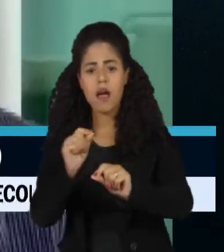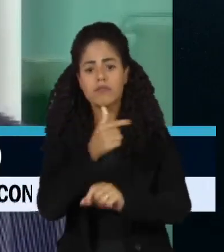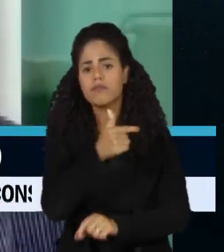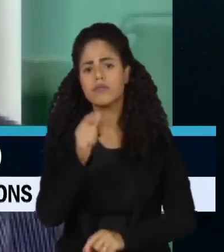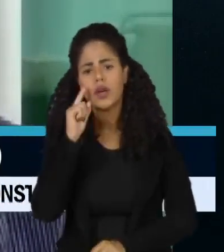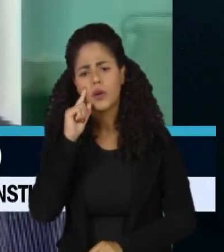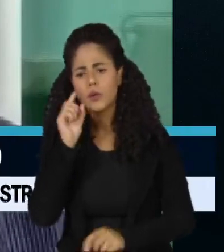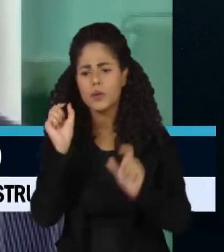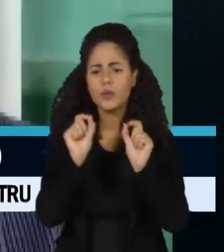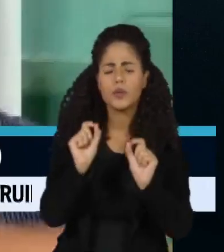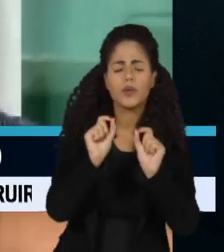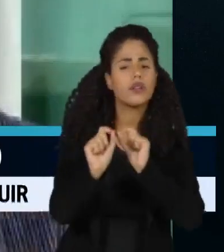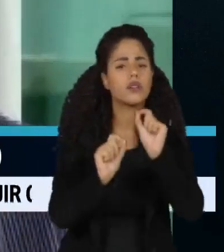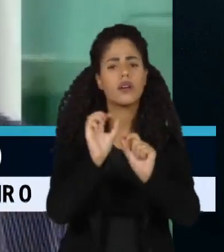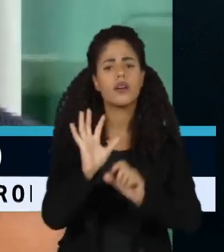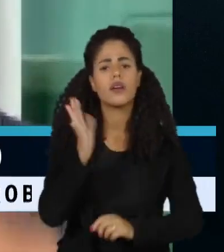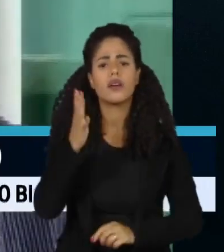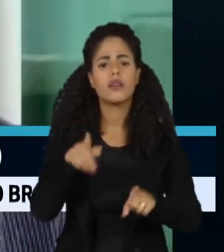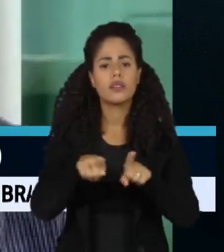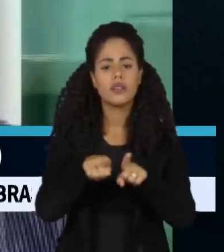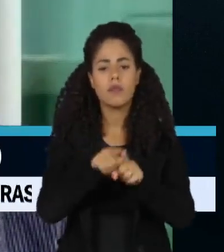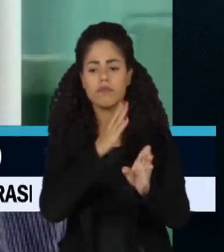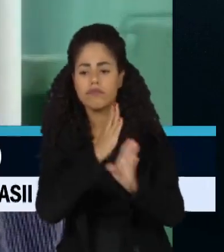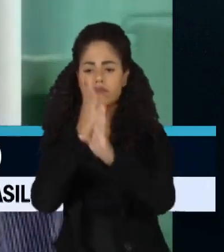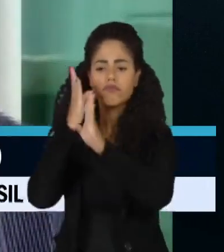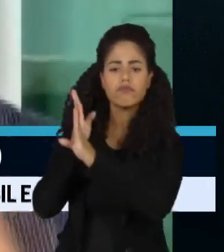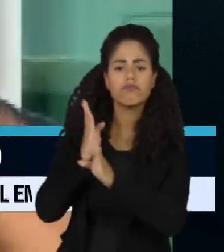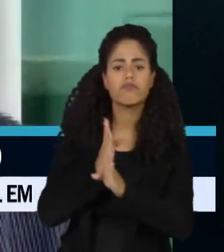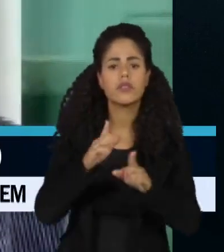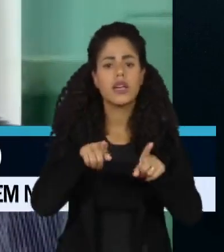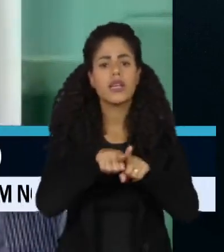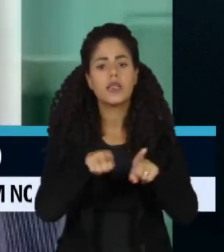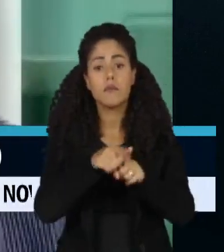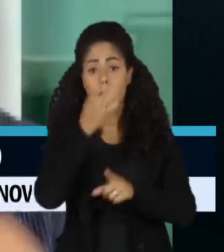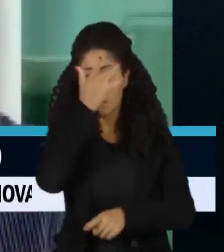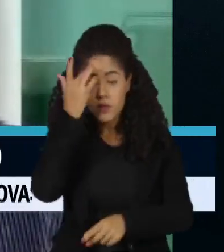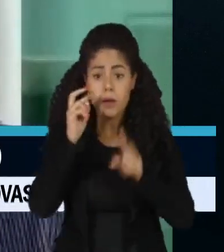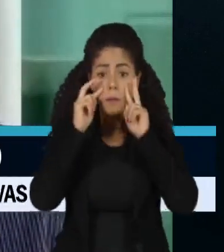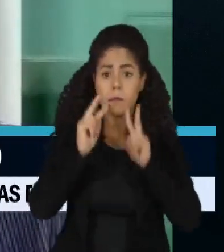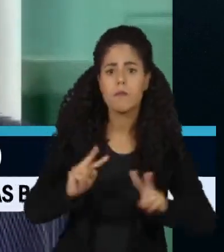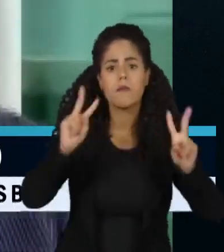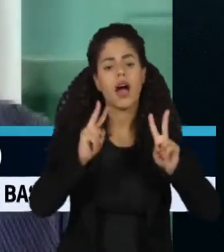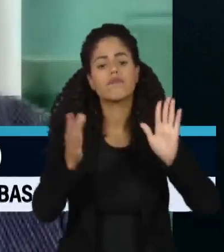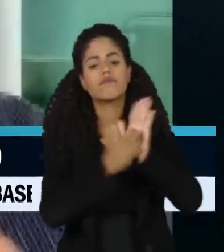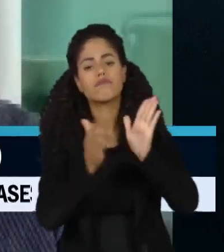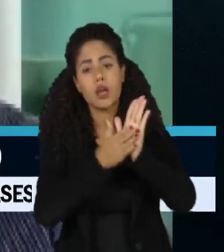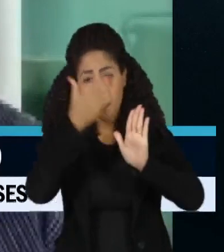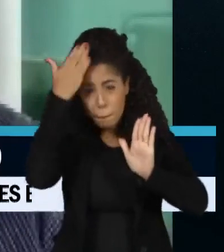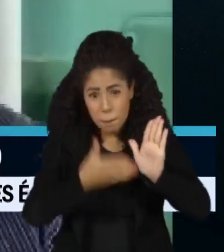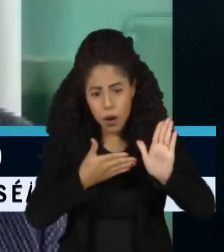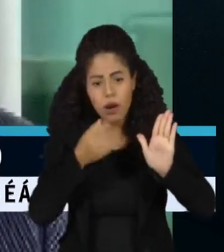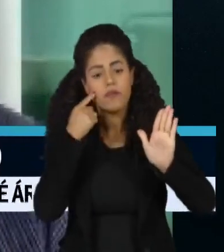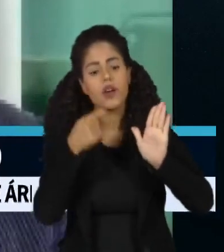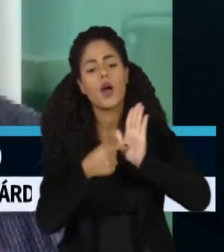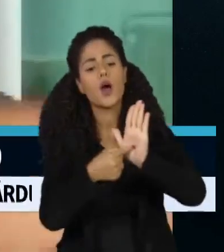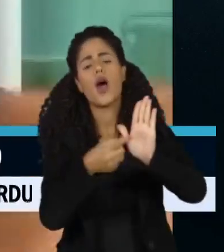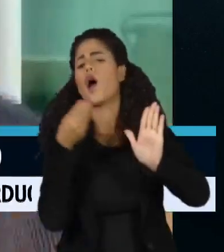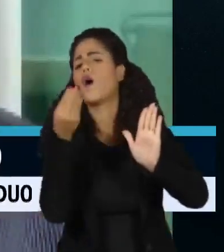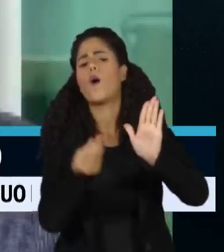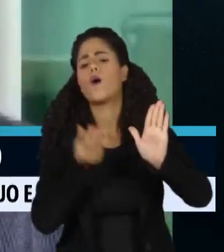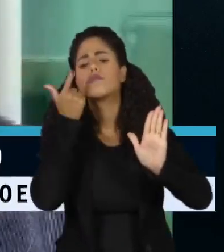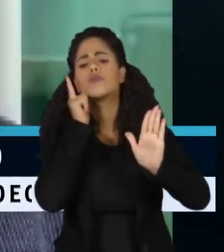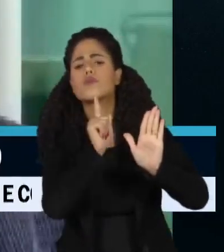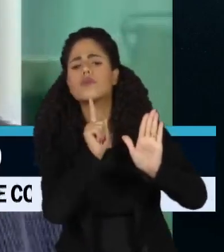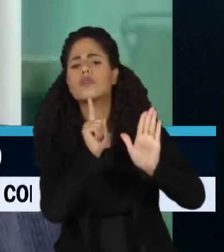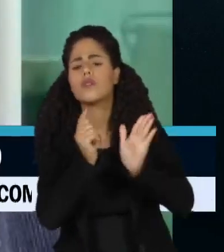para fora da área e obter testemunhos, documentação de como eles conseguiram chegar